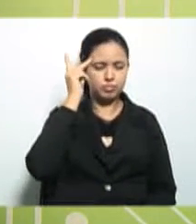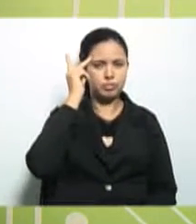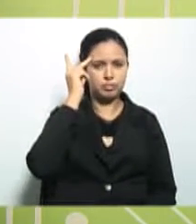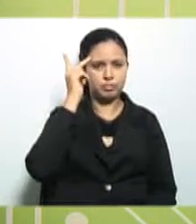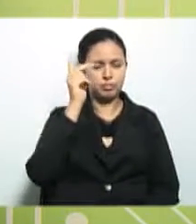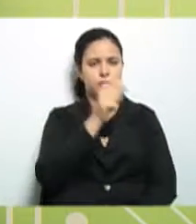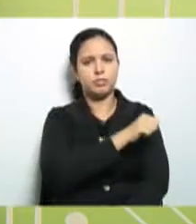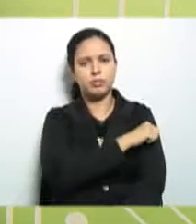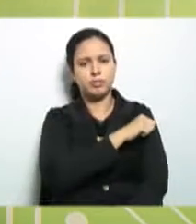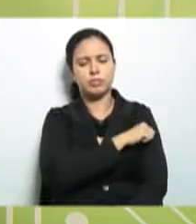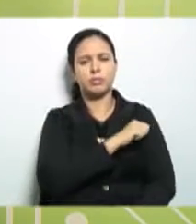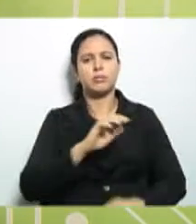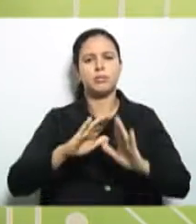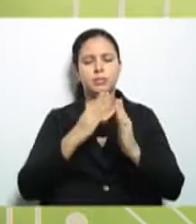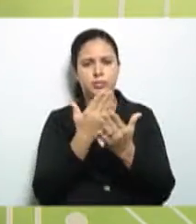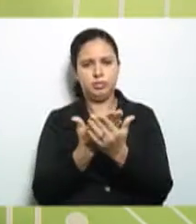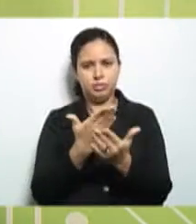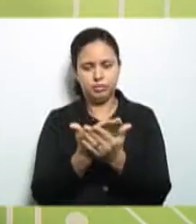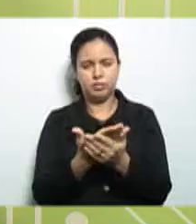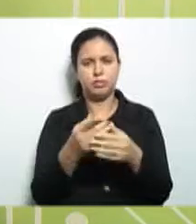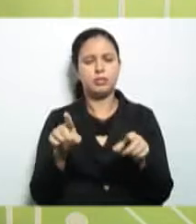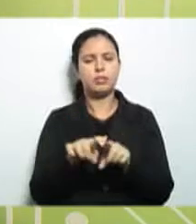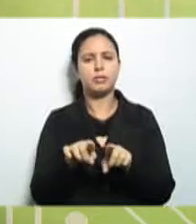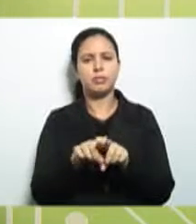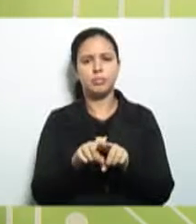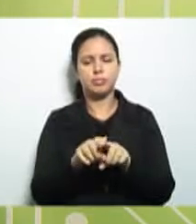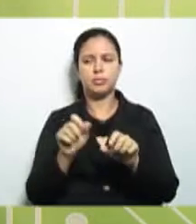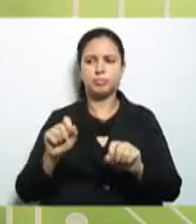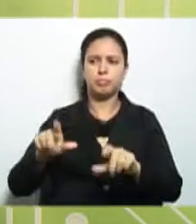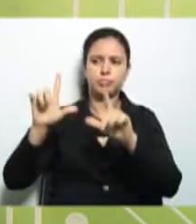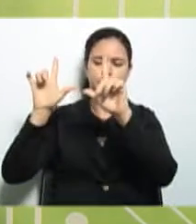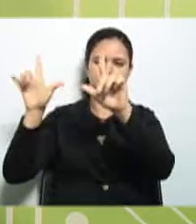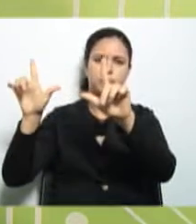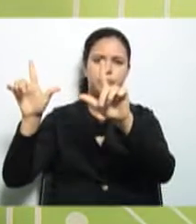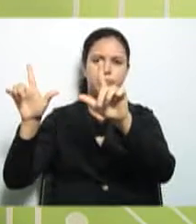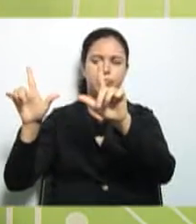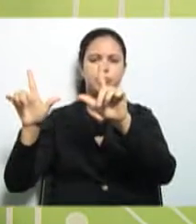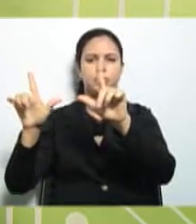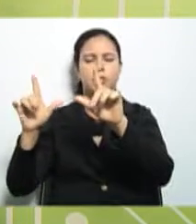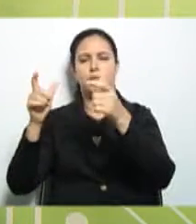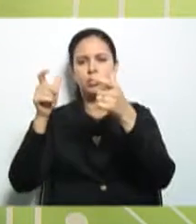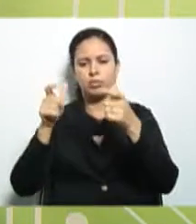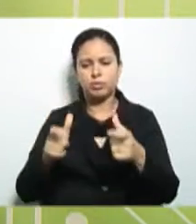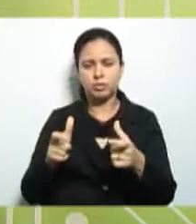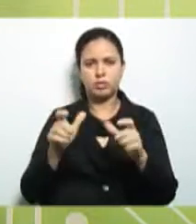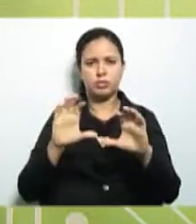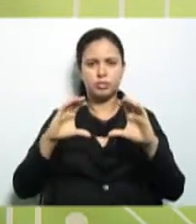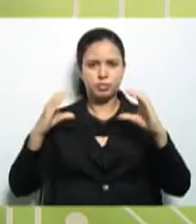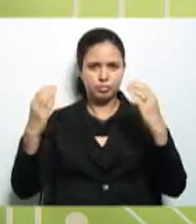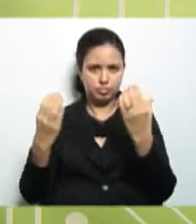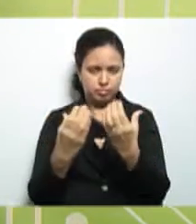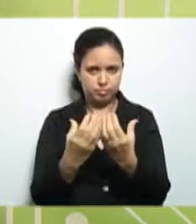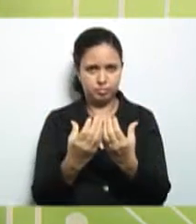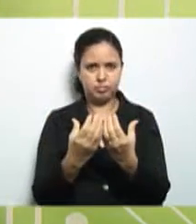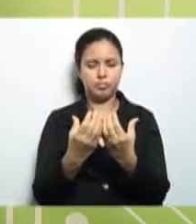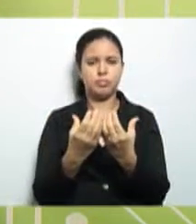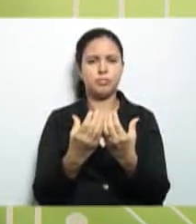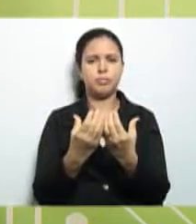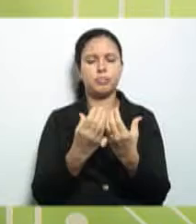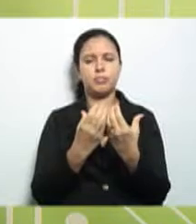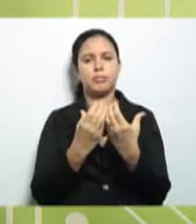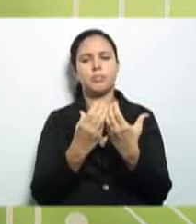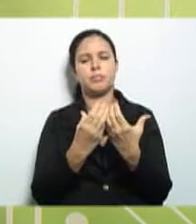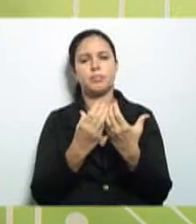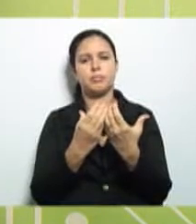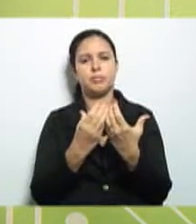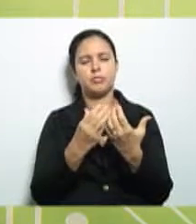da escola e, se for possível, afixar esses cartazes também em locais da comunidade, né? De repente,